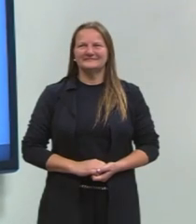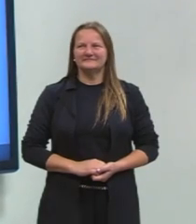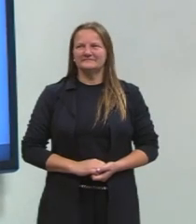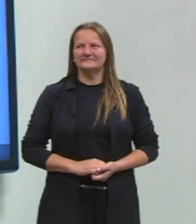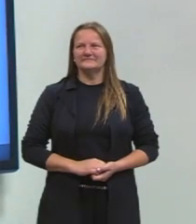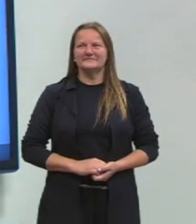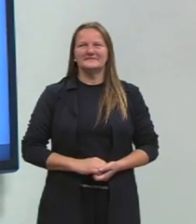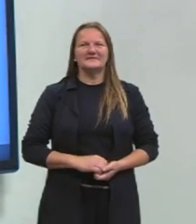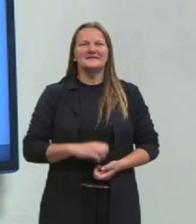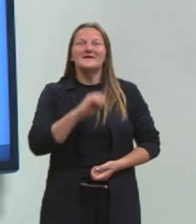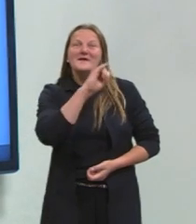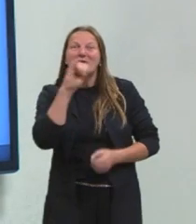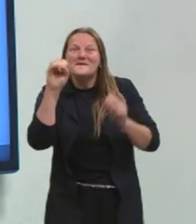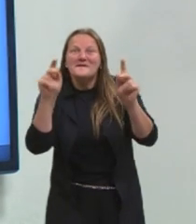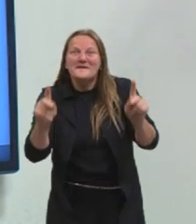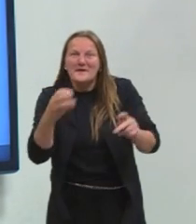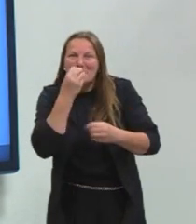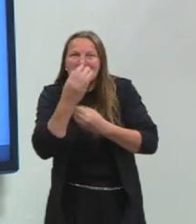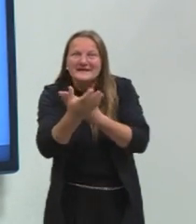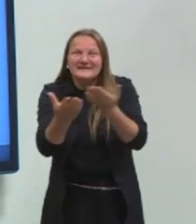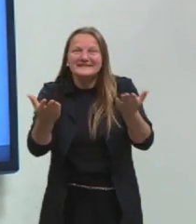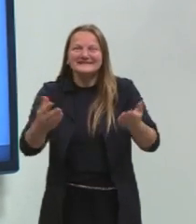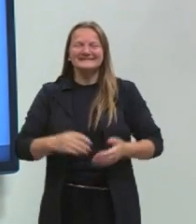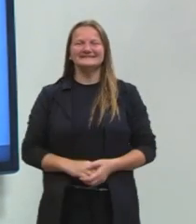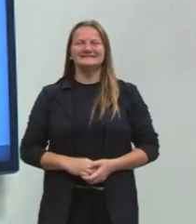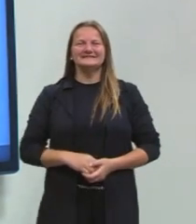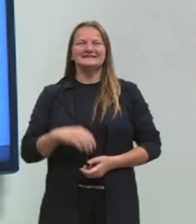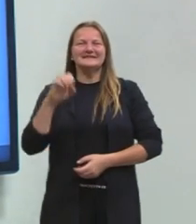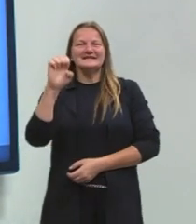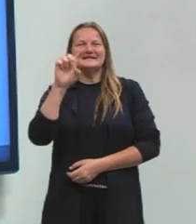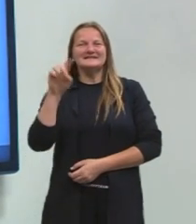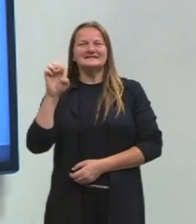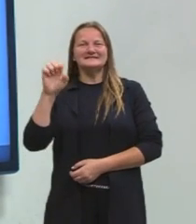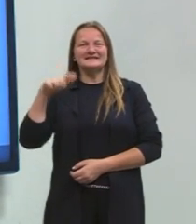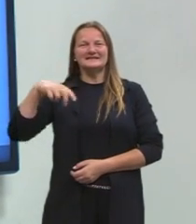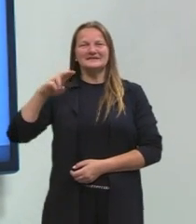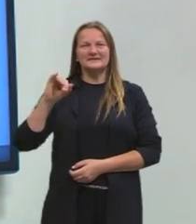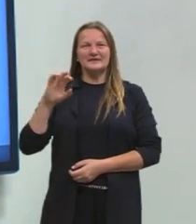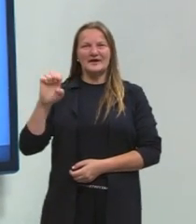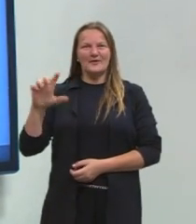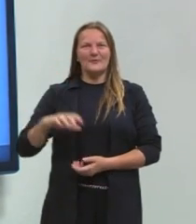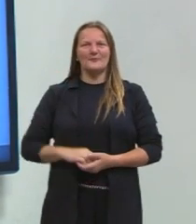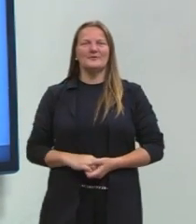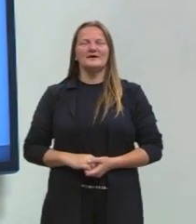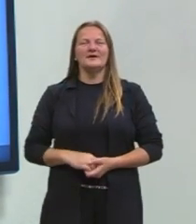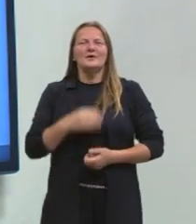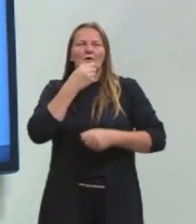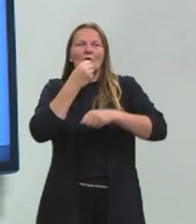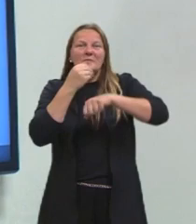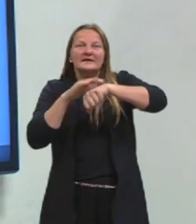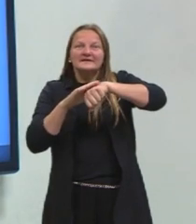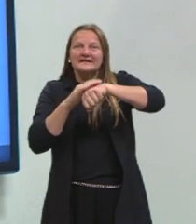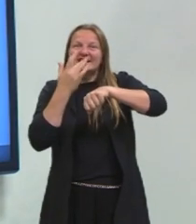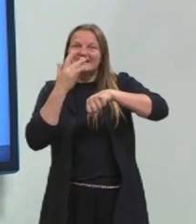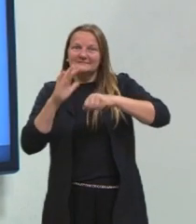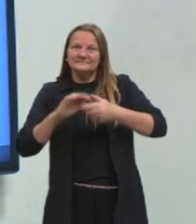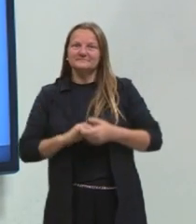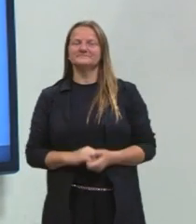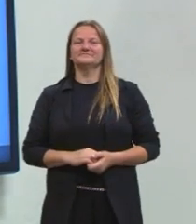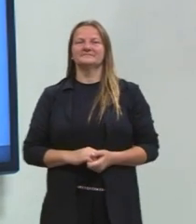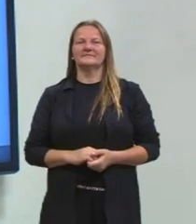E aí pessoal tudo bem meu nome é Ezequiel Souza Eu sou um homem branco Estou vestindo